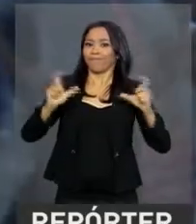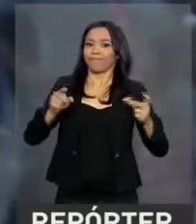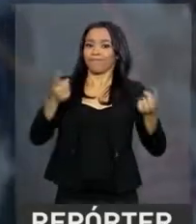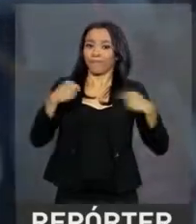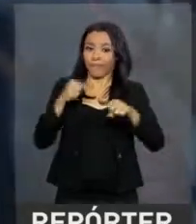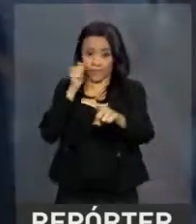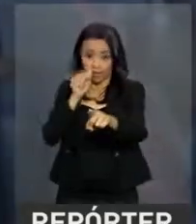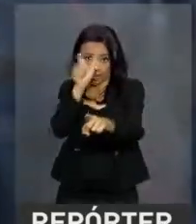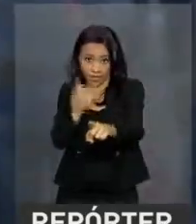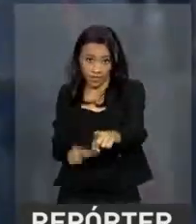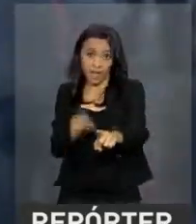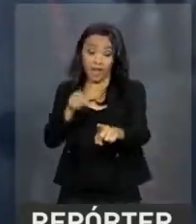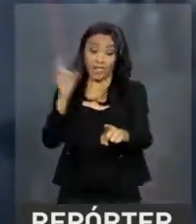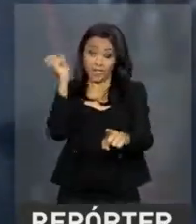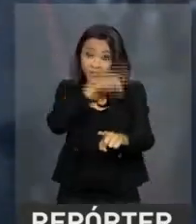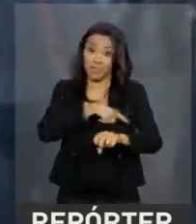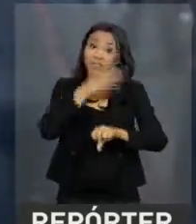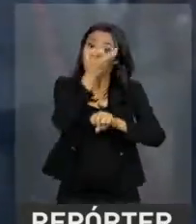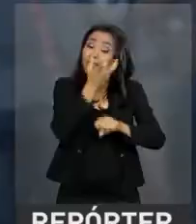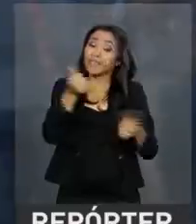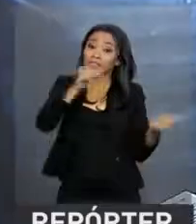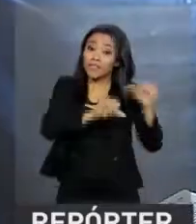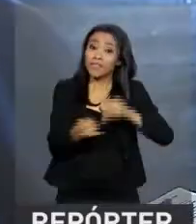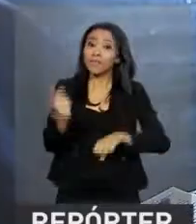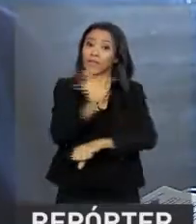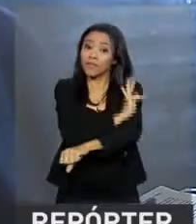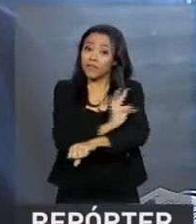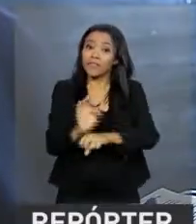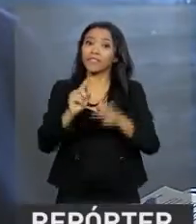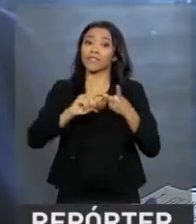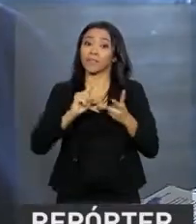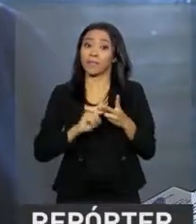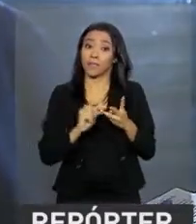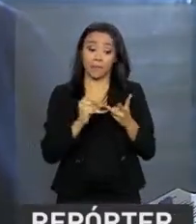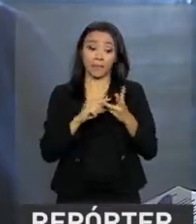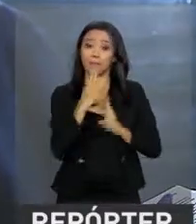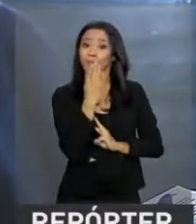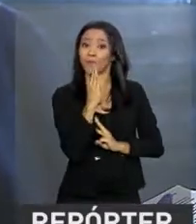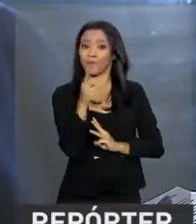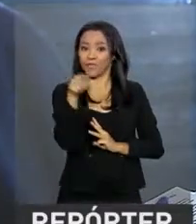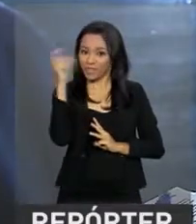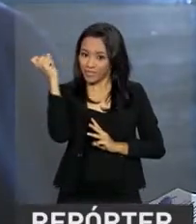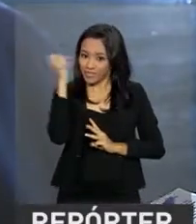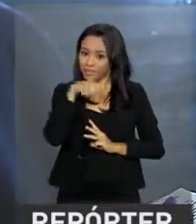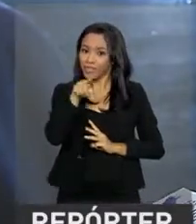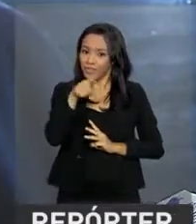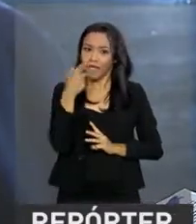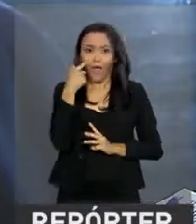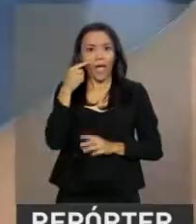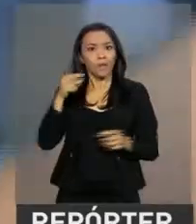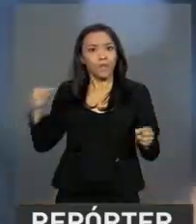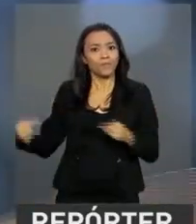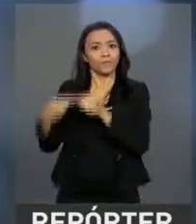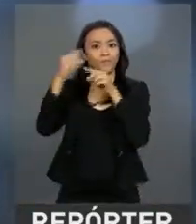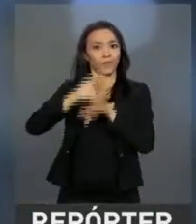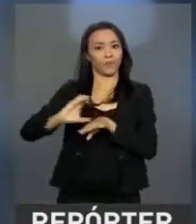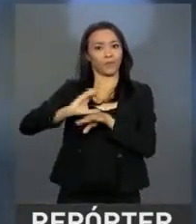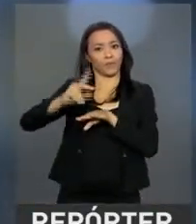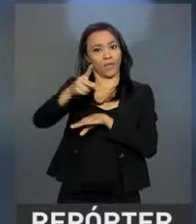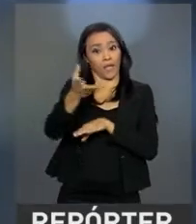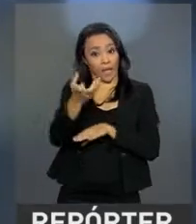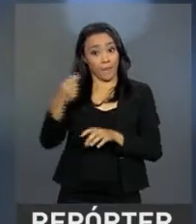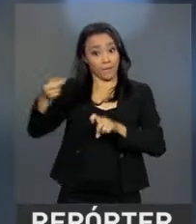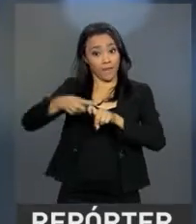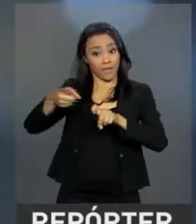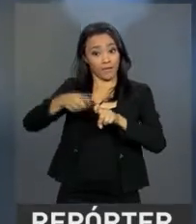tem dificuldade em Química, Física e Biologia, matérias essenciais para o curso que pretende fazer. Ela tenta Medicina